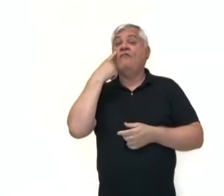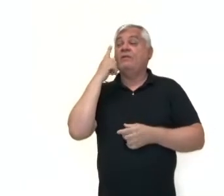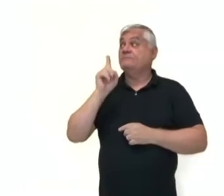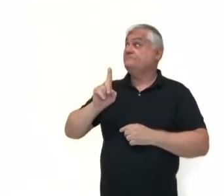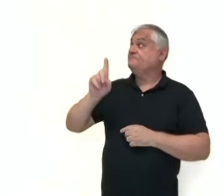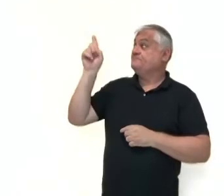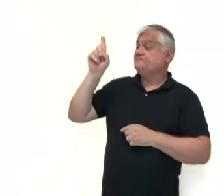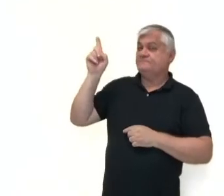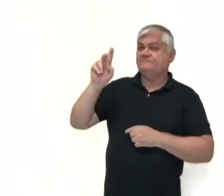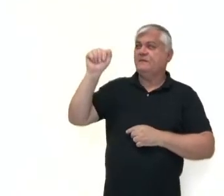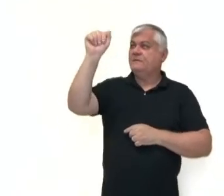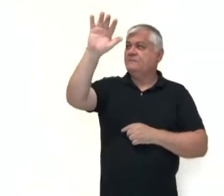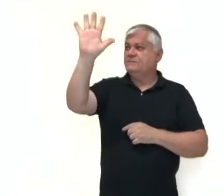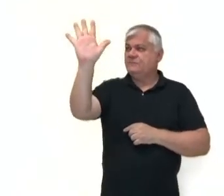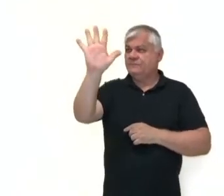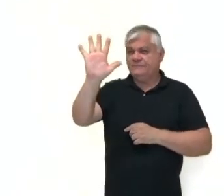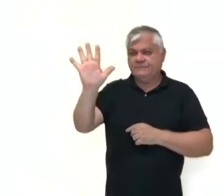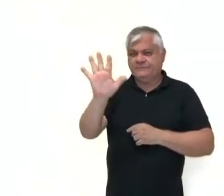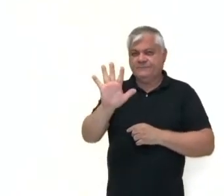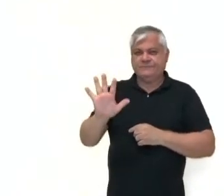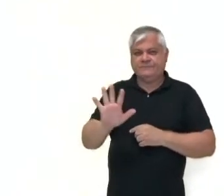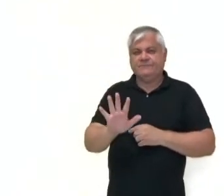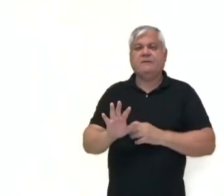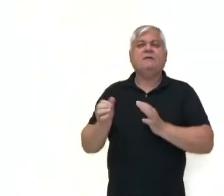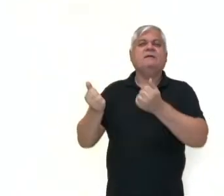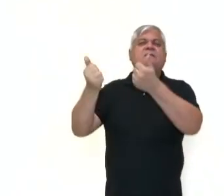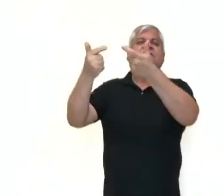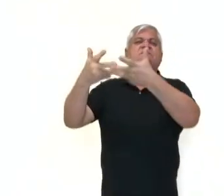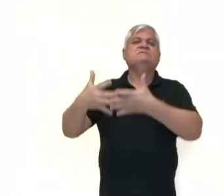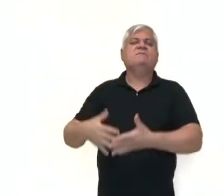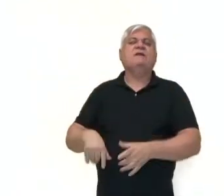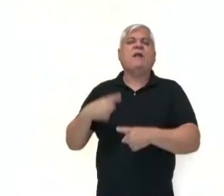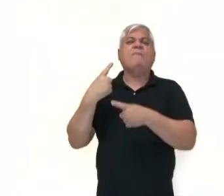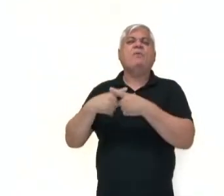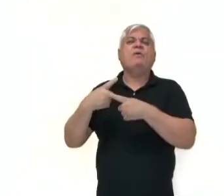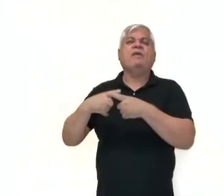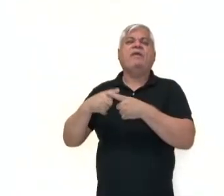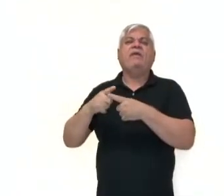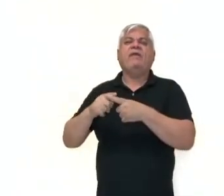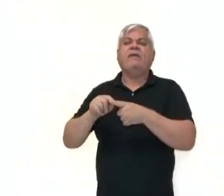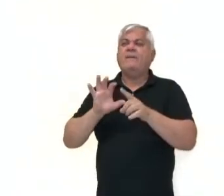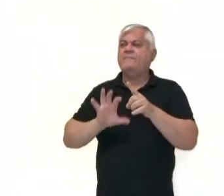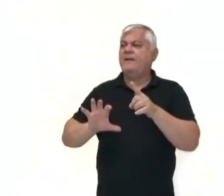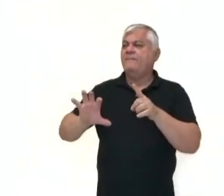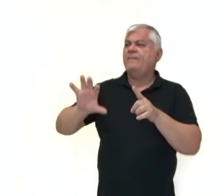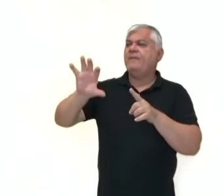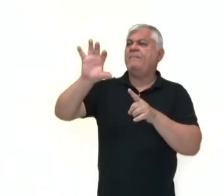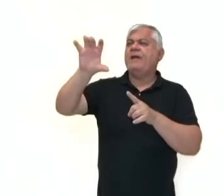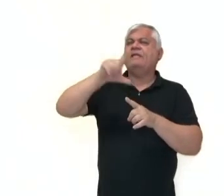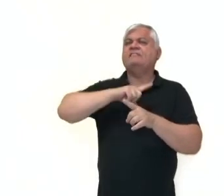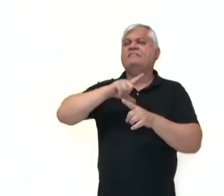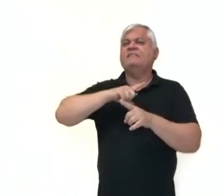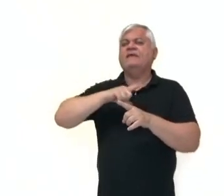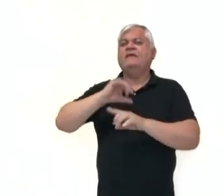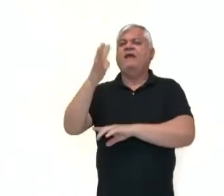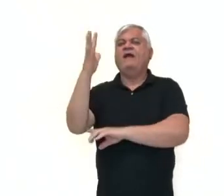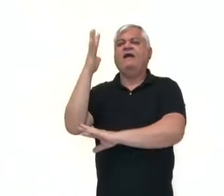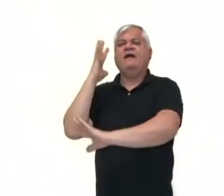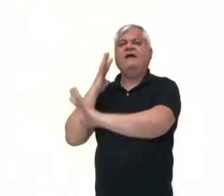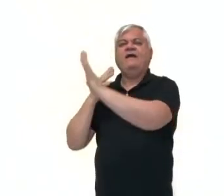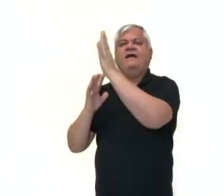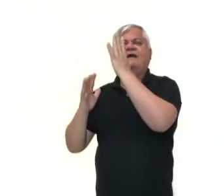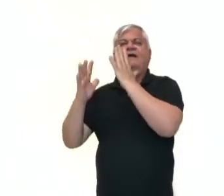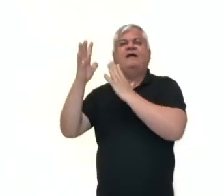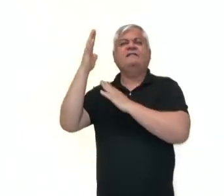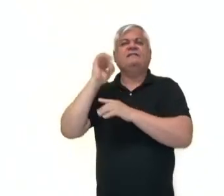mapa que nós temos aqui ao lado e explique por que algumas áreas possuem remanescentes de Mata Atlântica, aquela